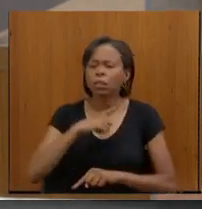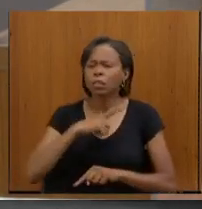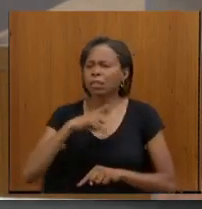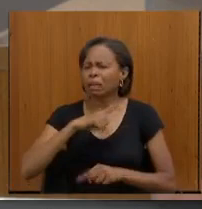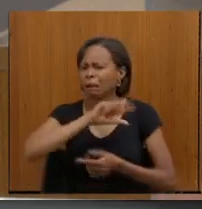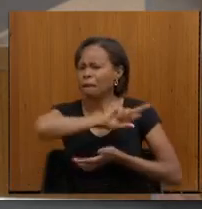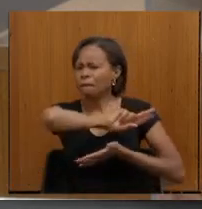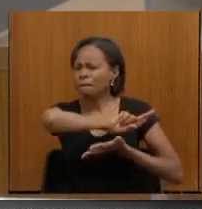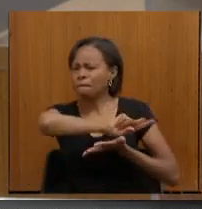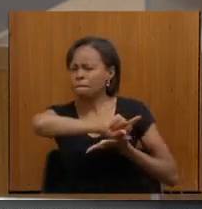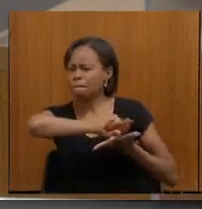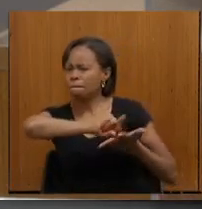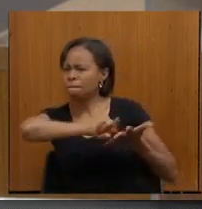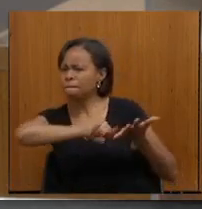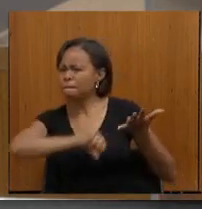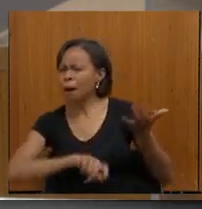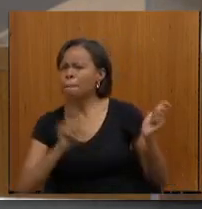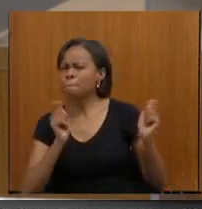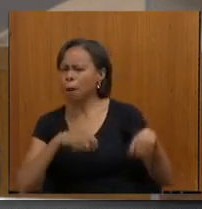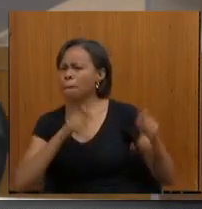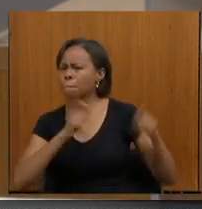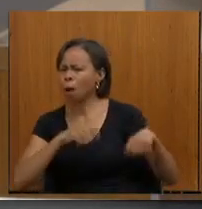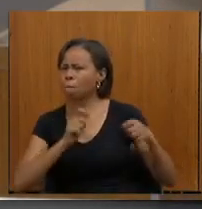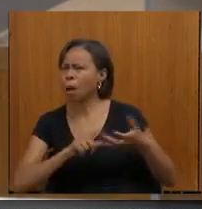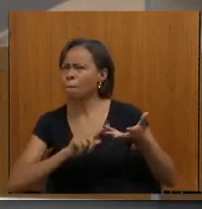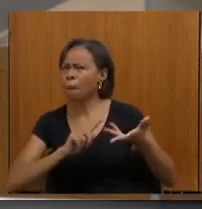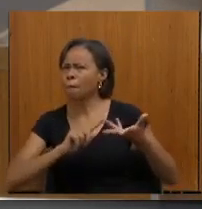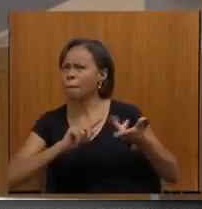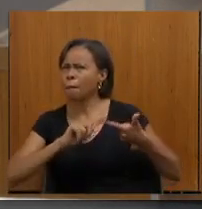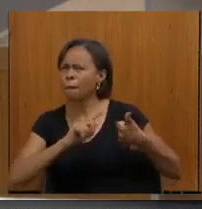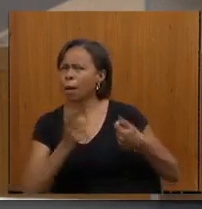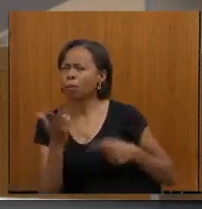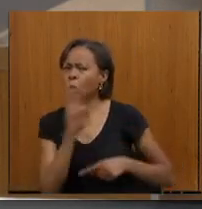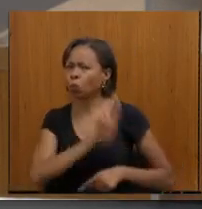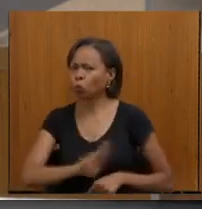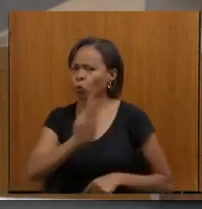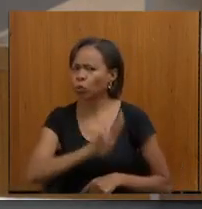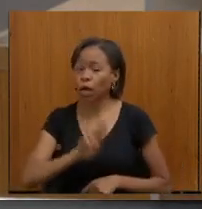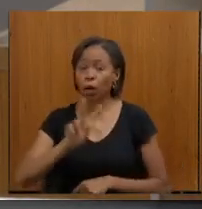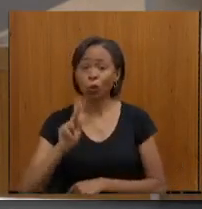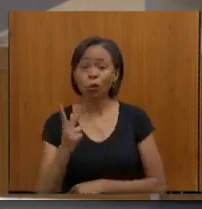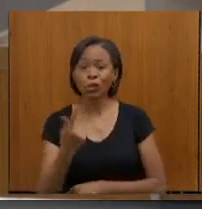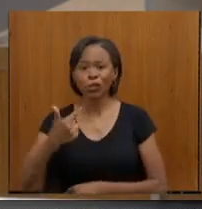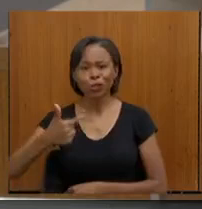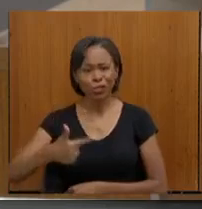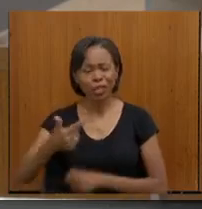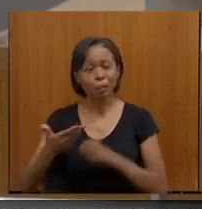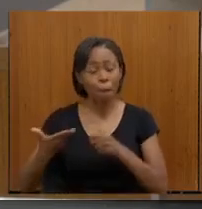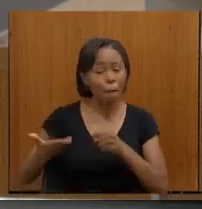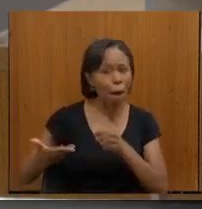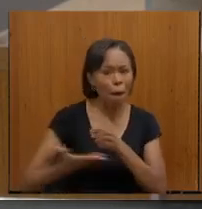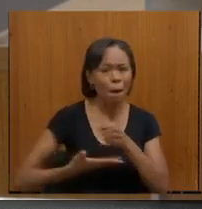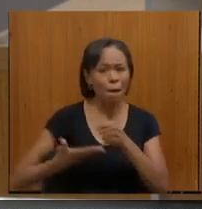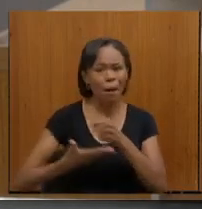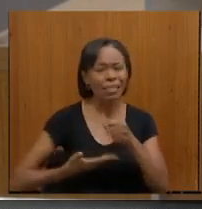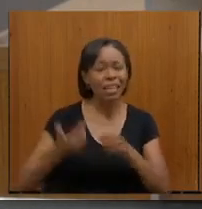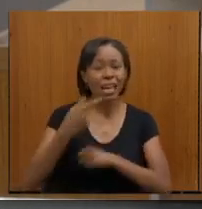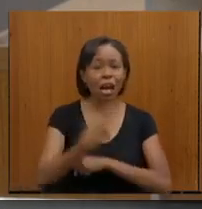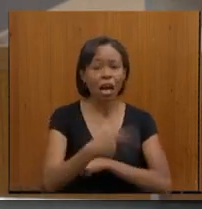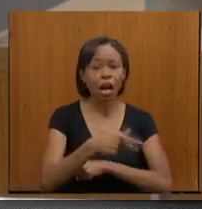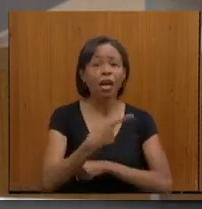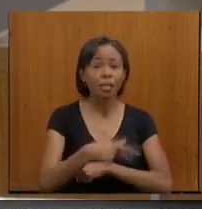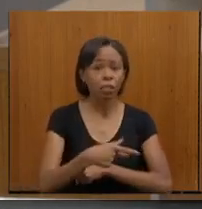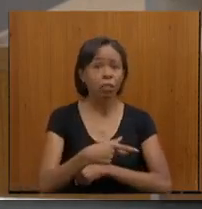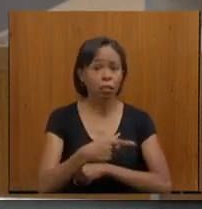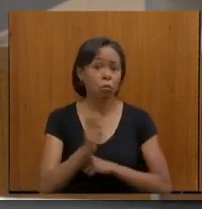em que podemos utilizar se utilizar do hidrogênio para descarbonizar a nossa matriz energética também Apesar